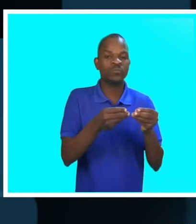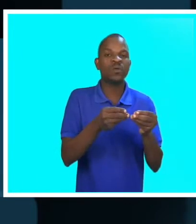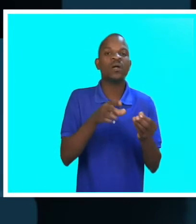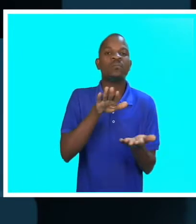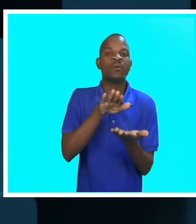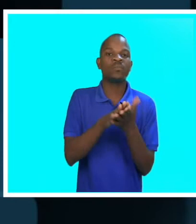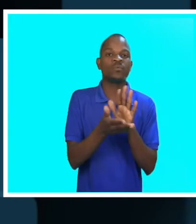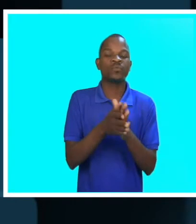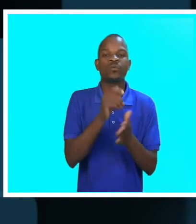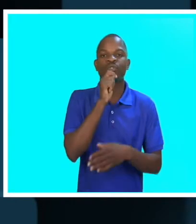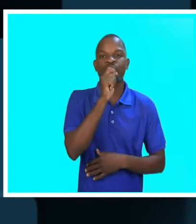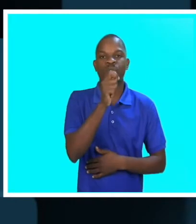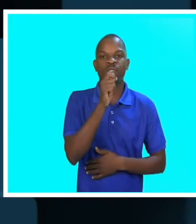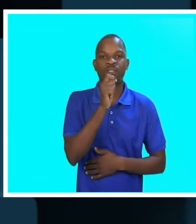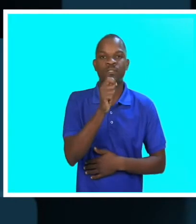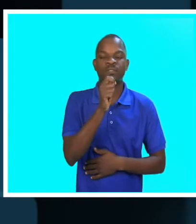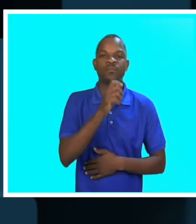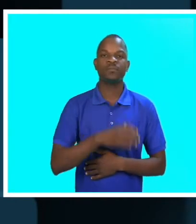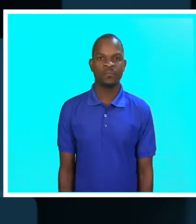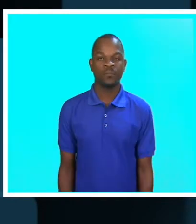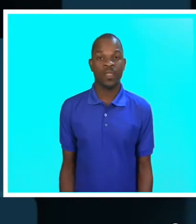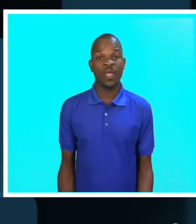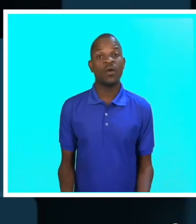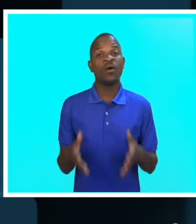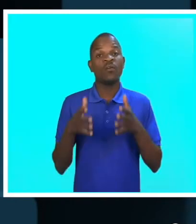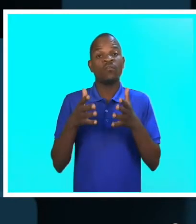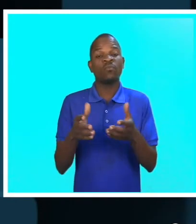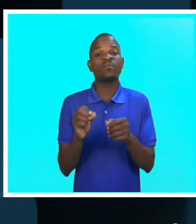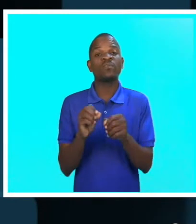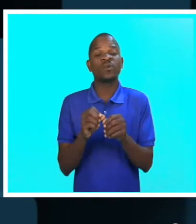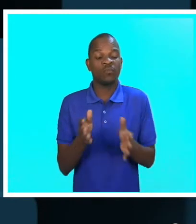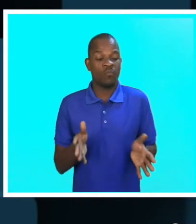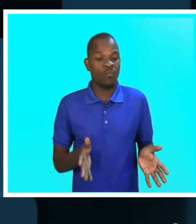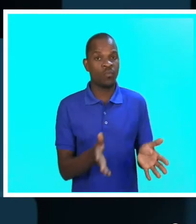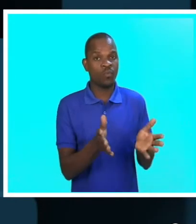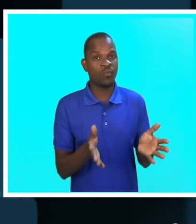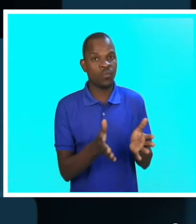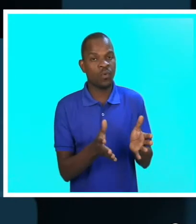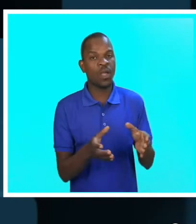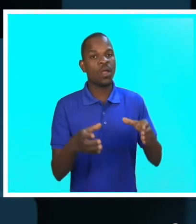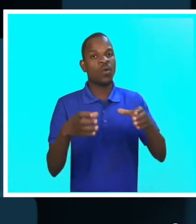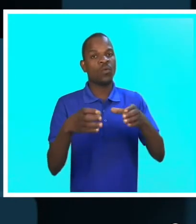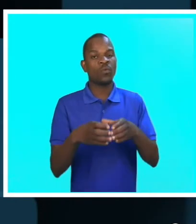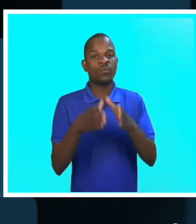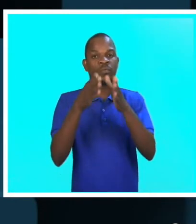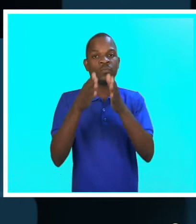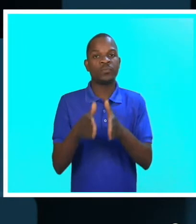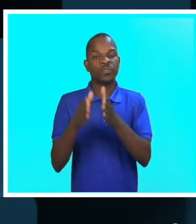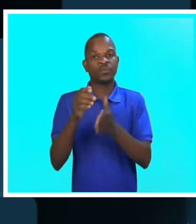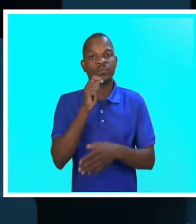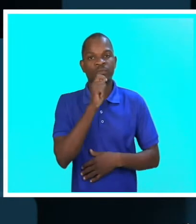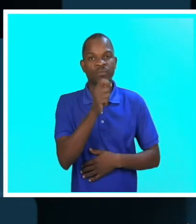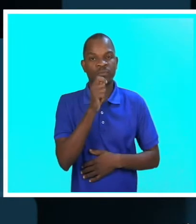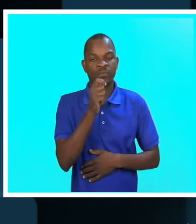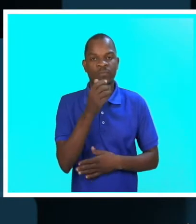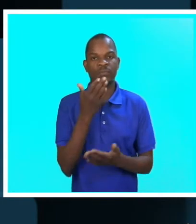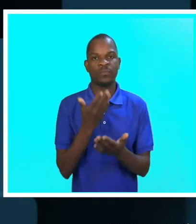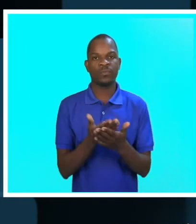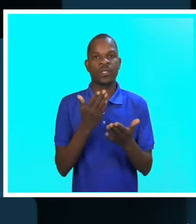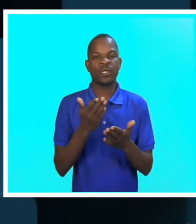a produção jornalística. Será uma forma de motivar a classe jornalística,